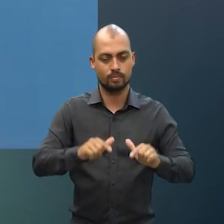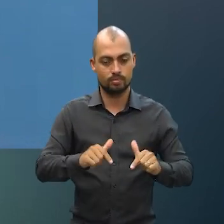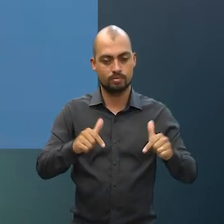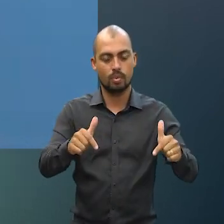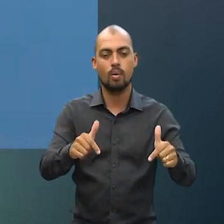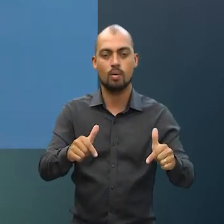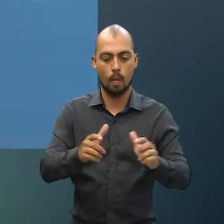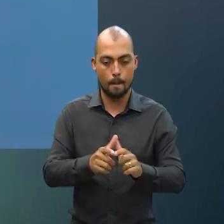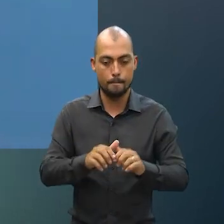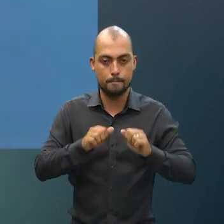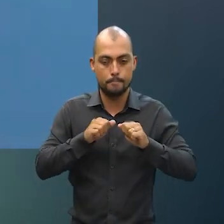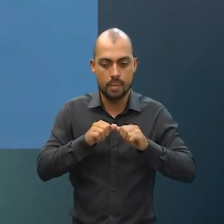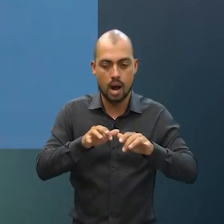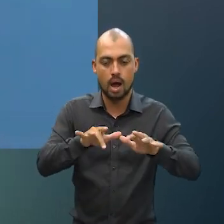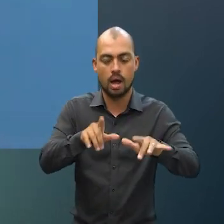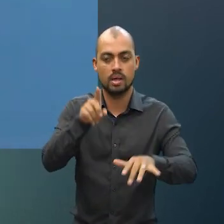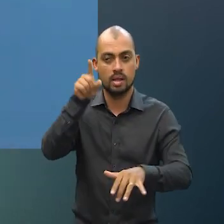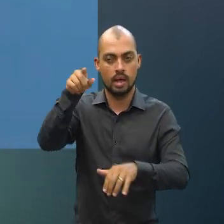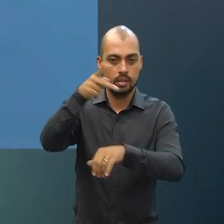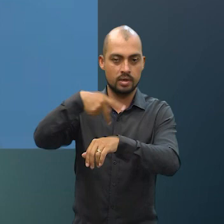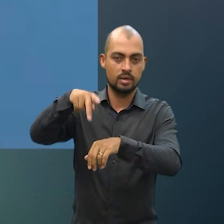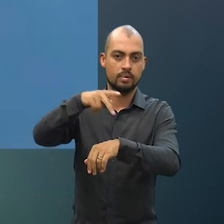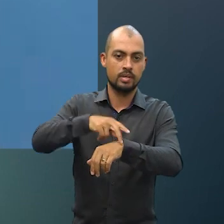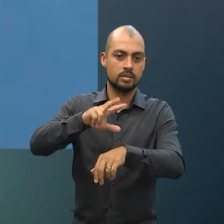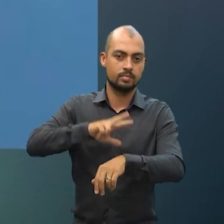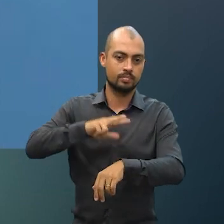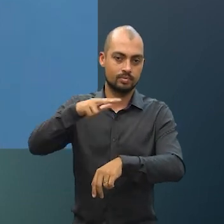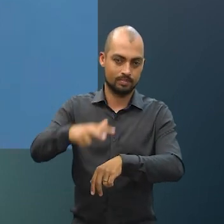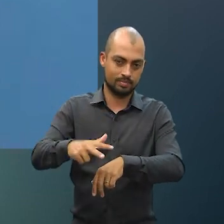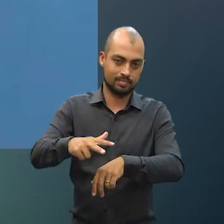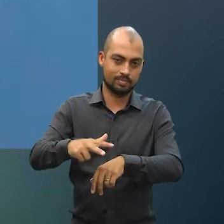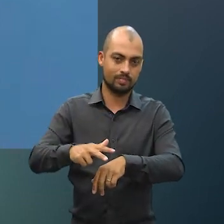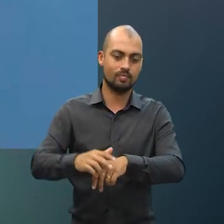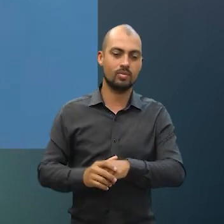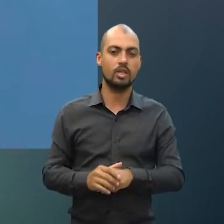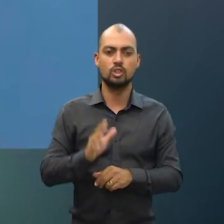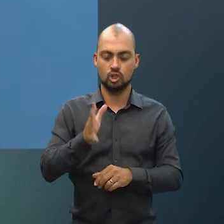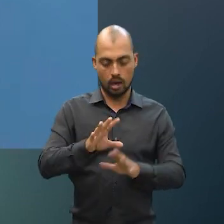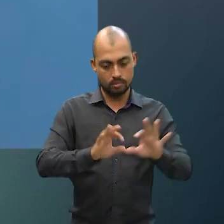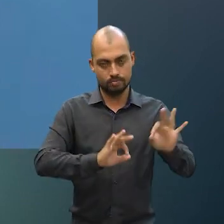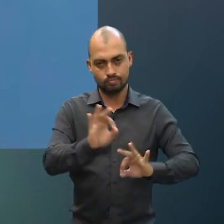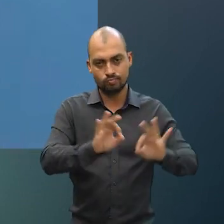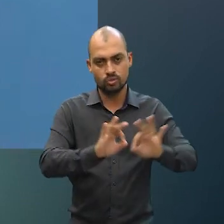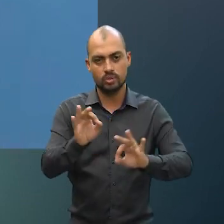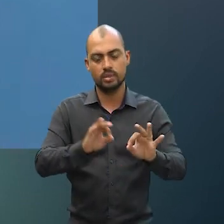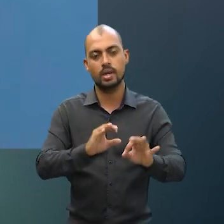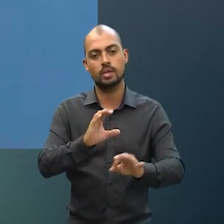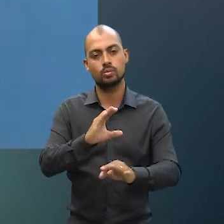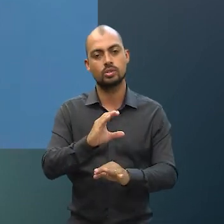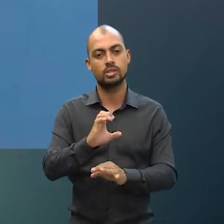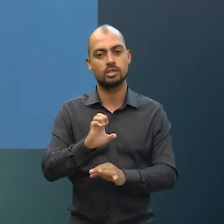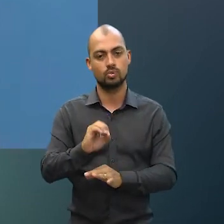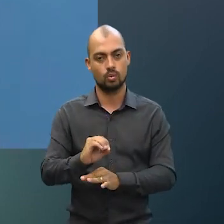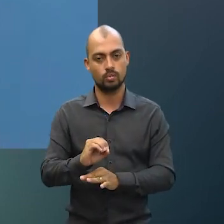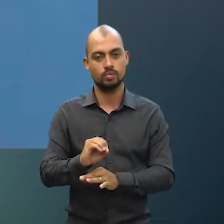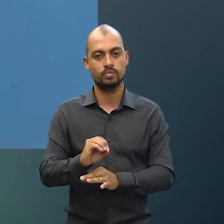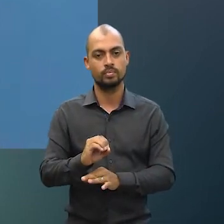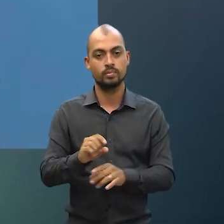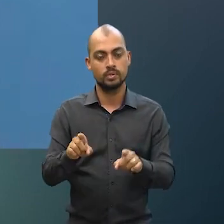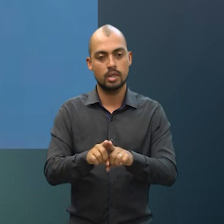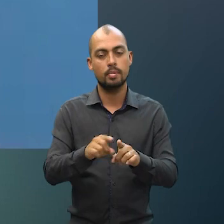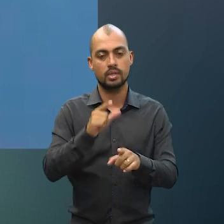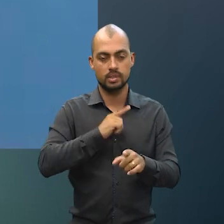com uma fábrica sendo aberta em Portugal, isso foi coordenado pelo nosso CEO aqui. Estamos